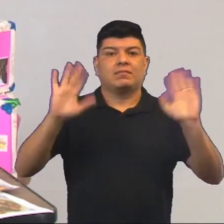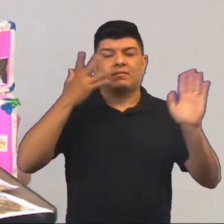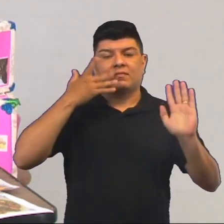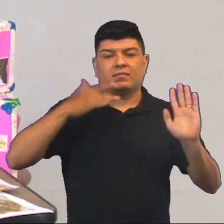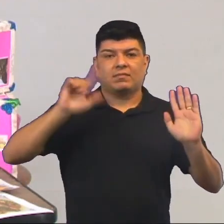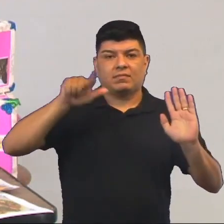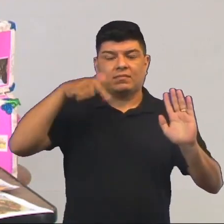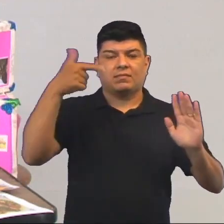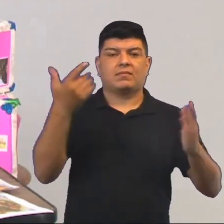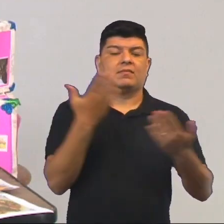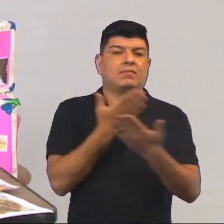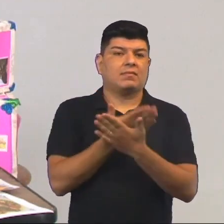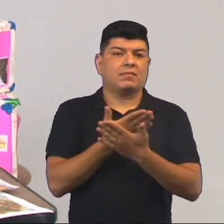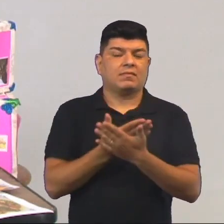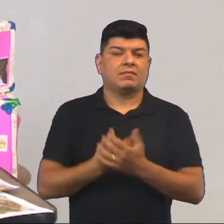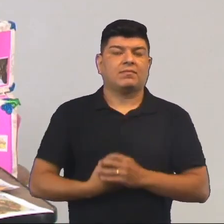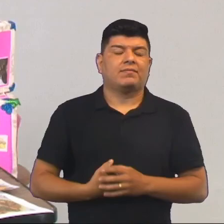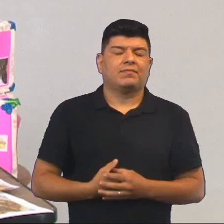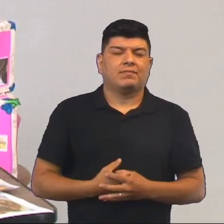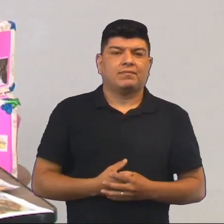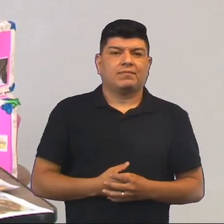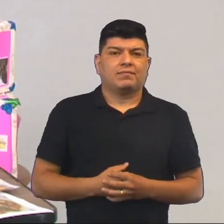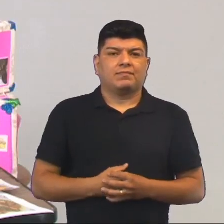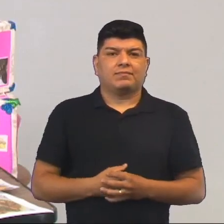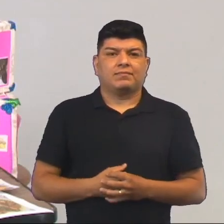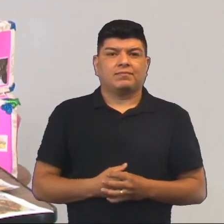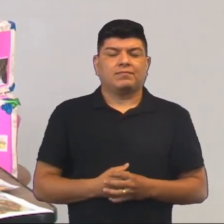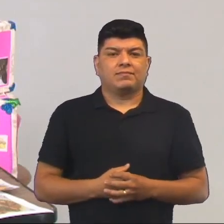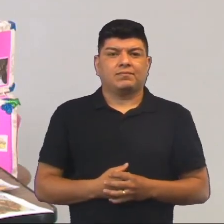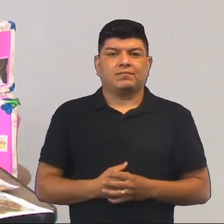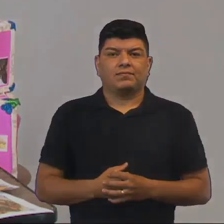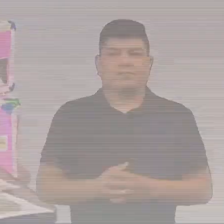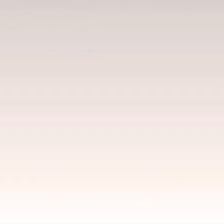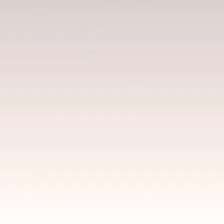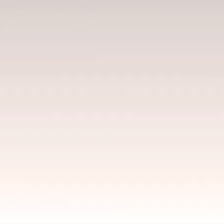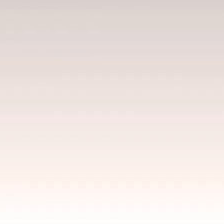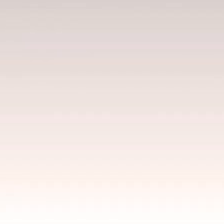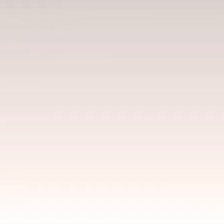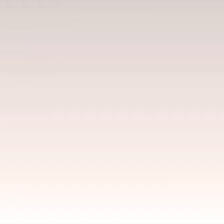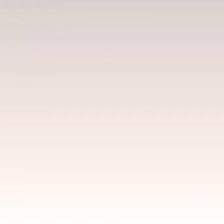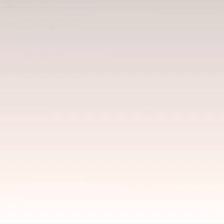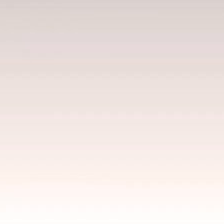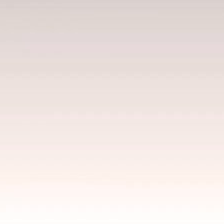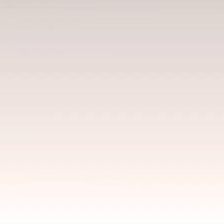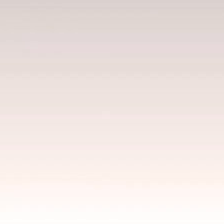Tchau, tchau, crianças! Até a nossa próxima aula!